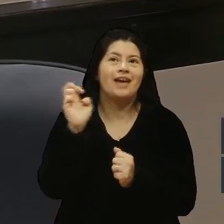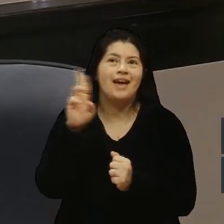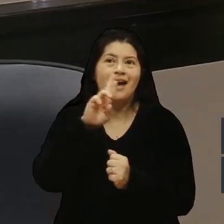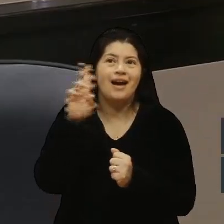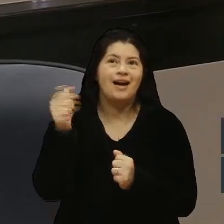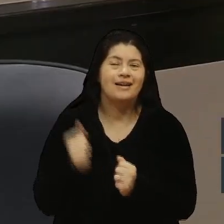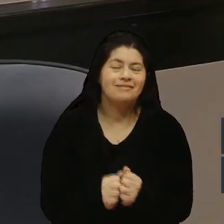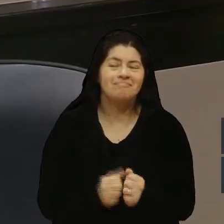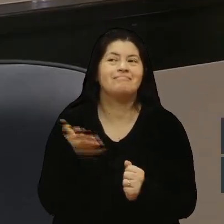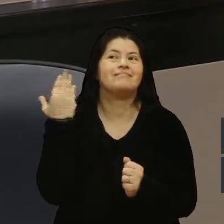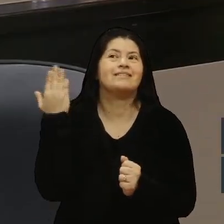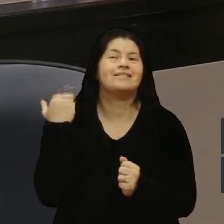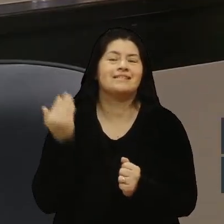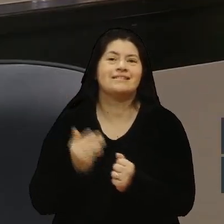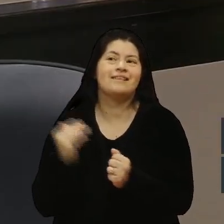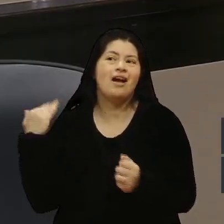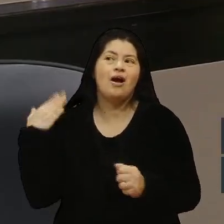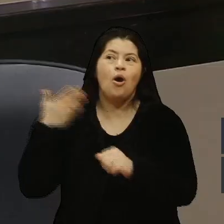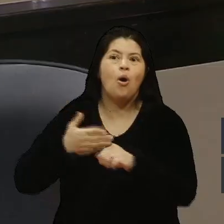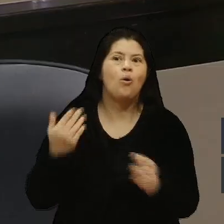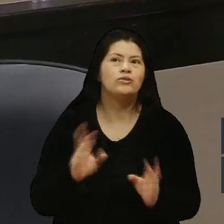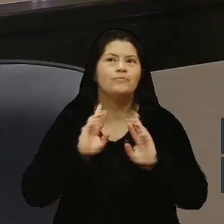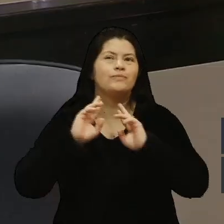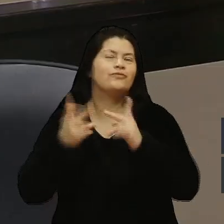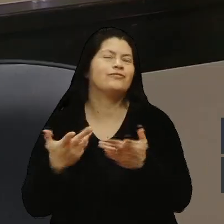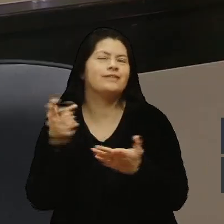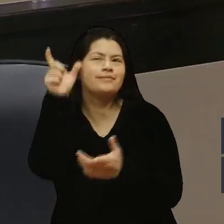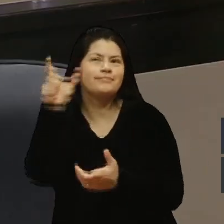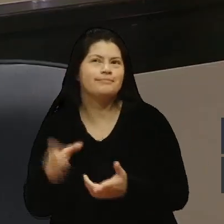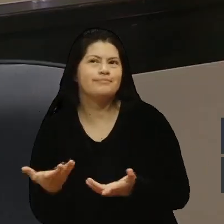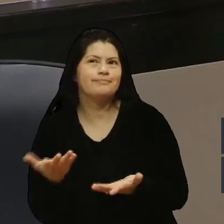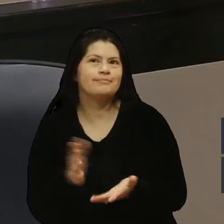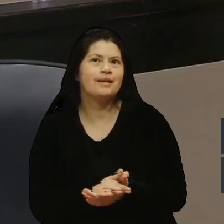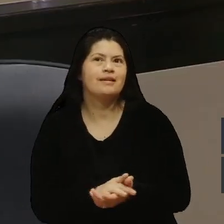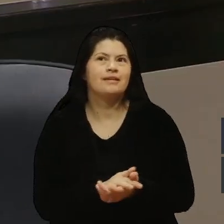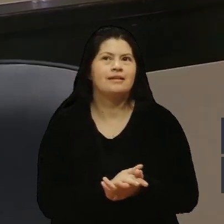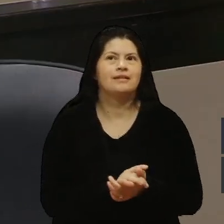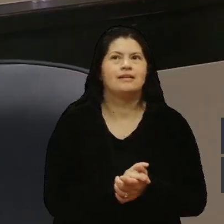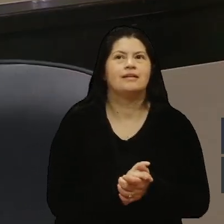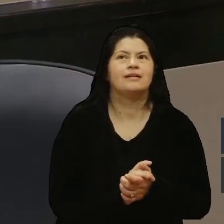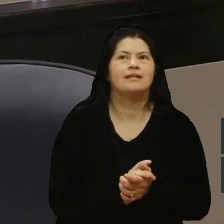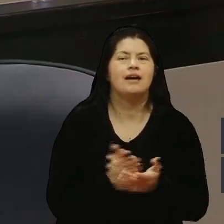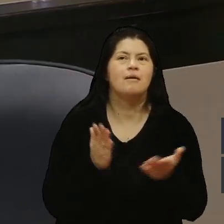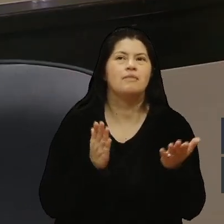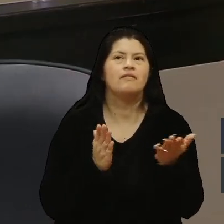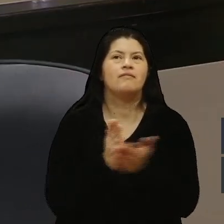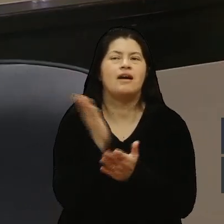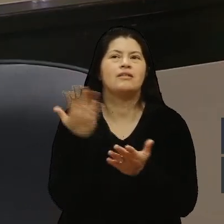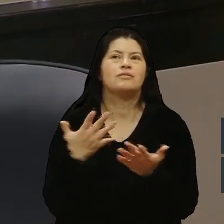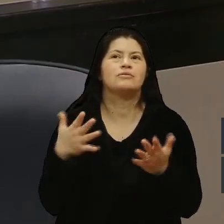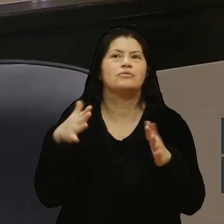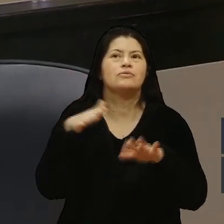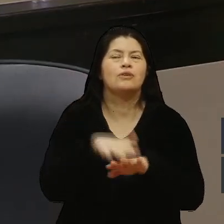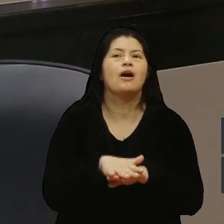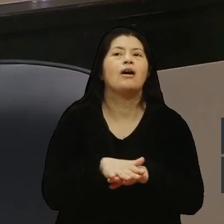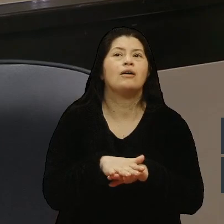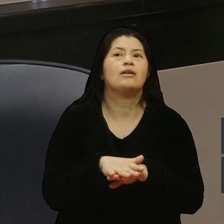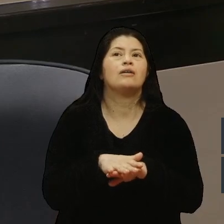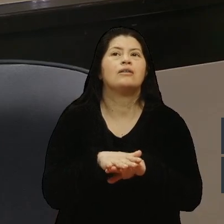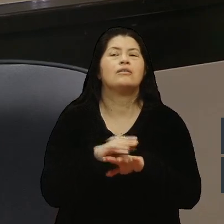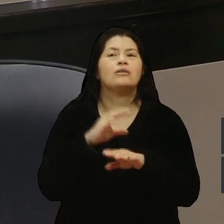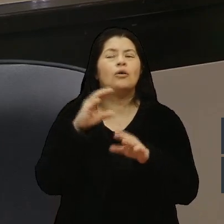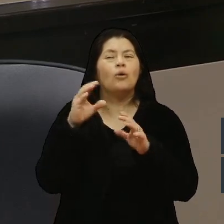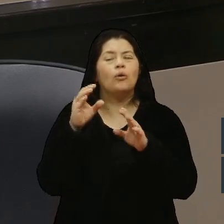vereadora Sandra, vai ser inconstitucional. Mas o que não é inconstitucional é um projeto aprovada a inclusão da UAB na composição do